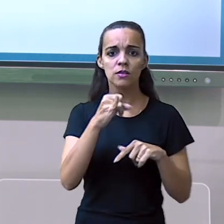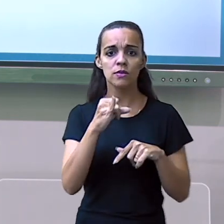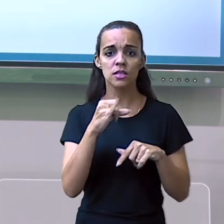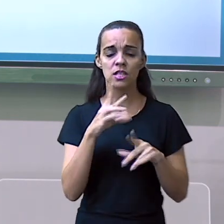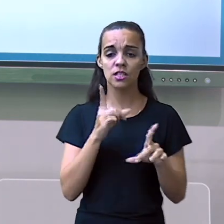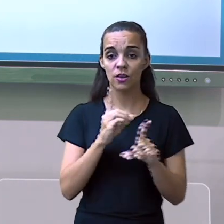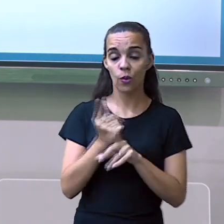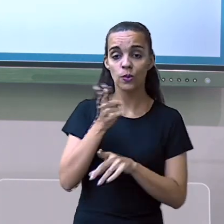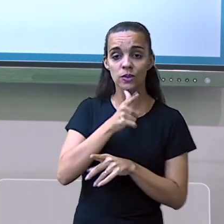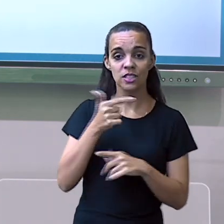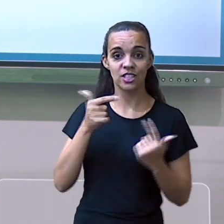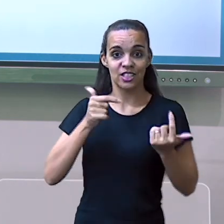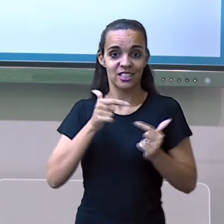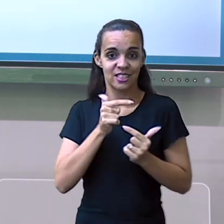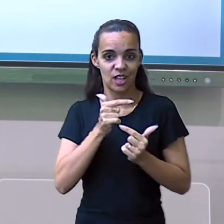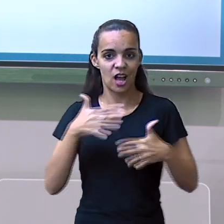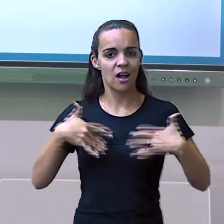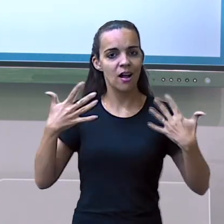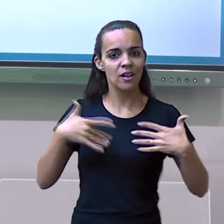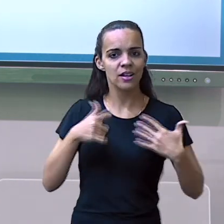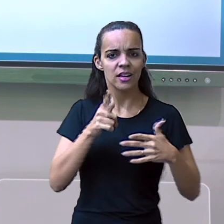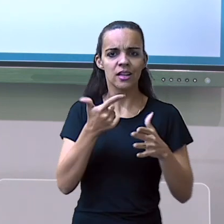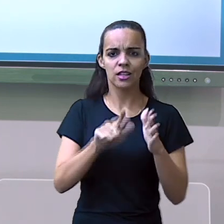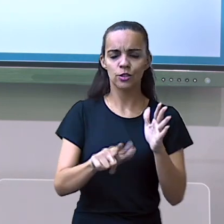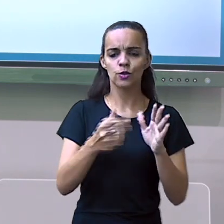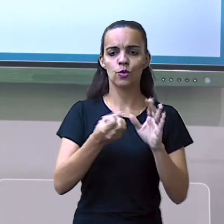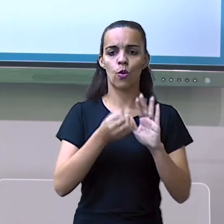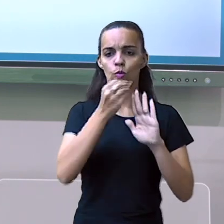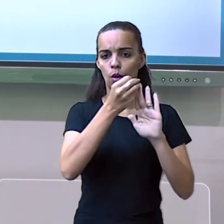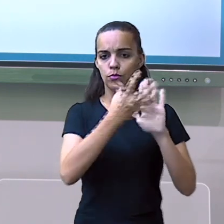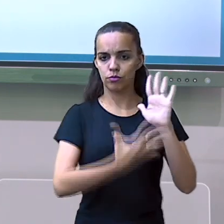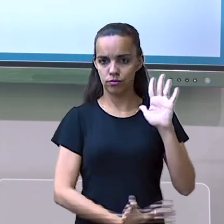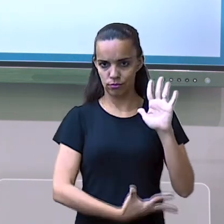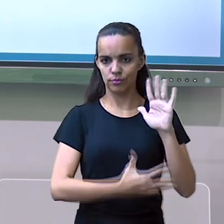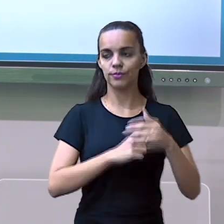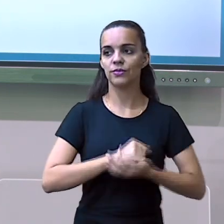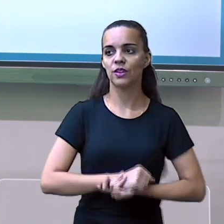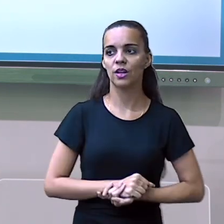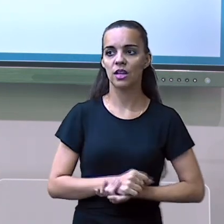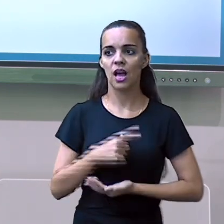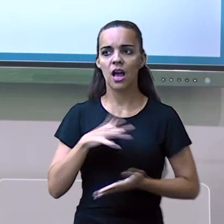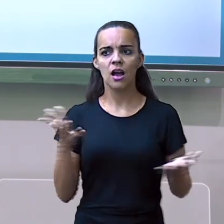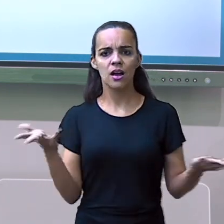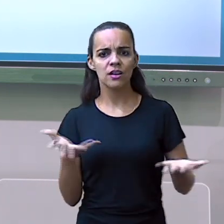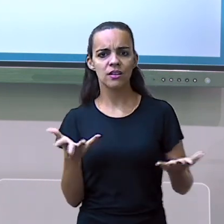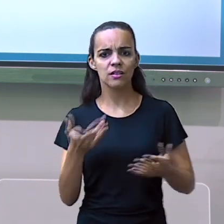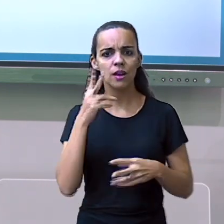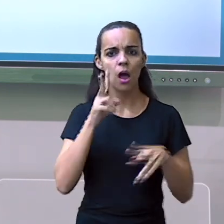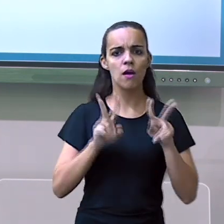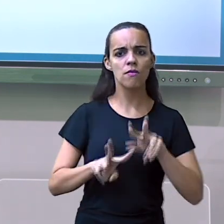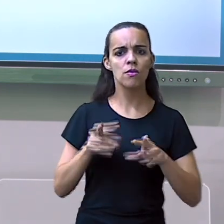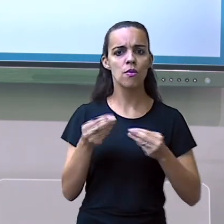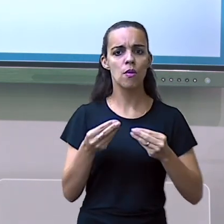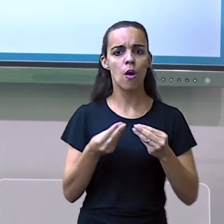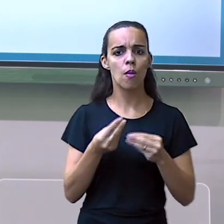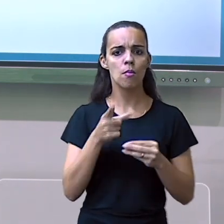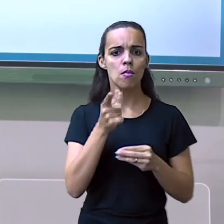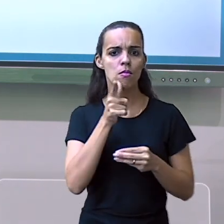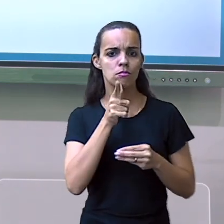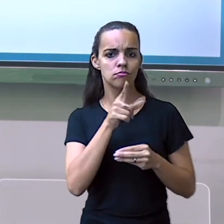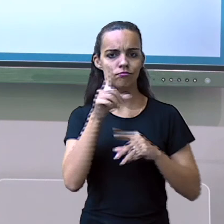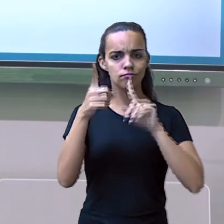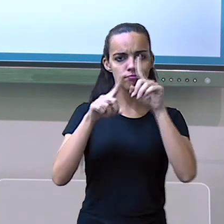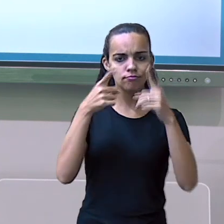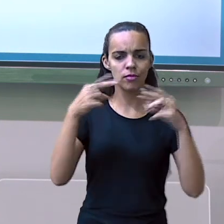poema todo. Veja se os versos da estrofe que você criou têm rimas. Agora é hora de passar a limpo. Em uma